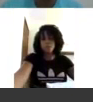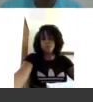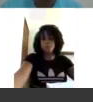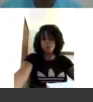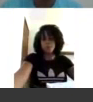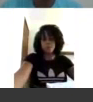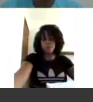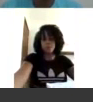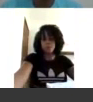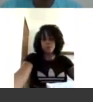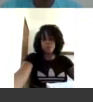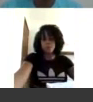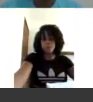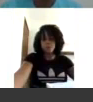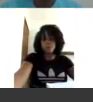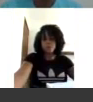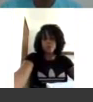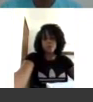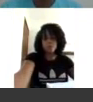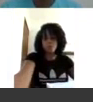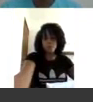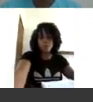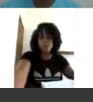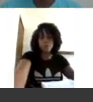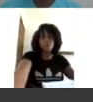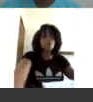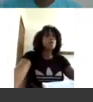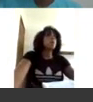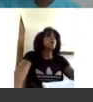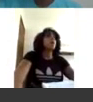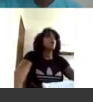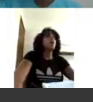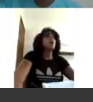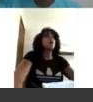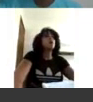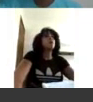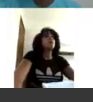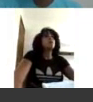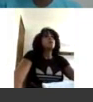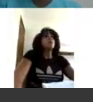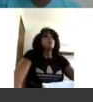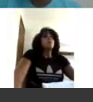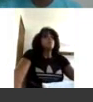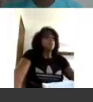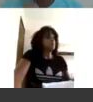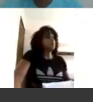tema leitura, escrita, acordes e a luta dos professores, né? É um professor que ele tenta aproximar